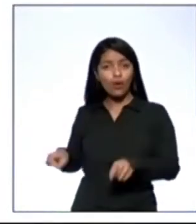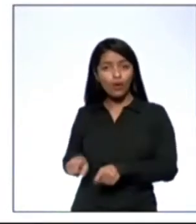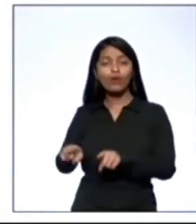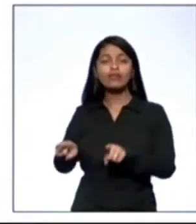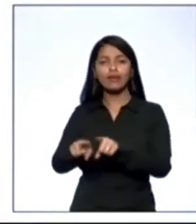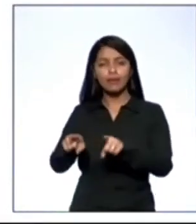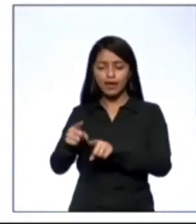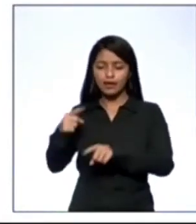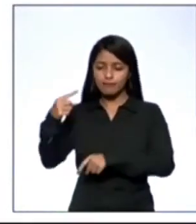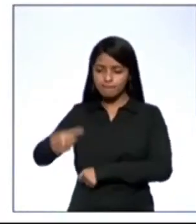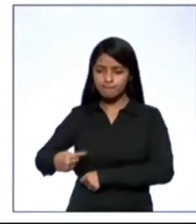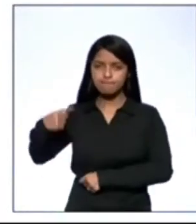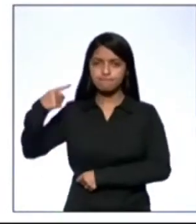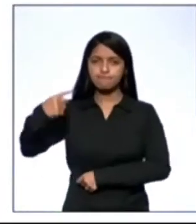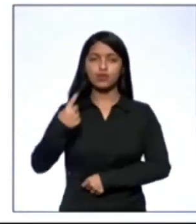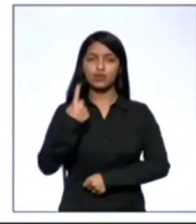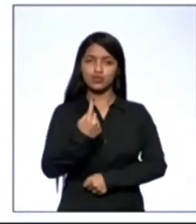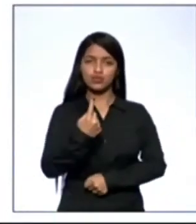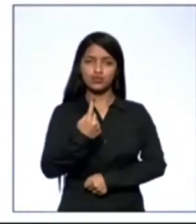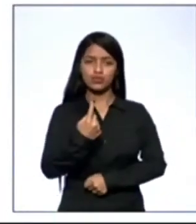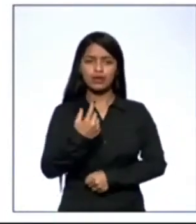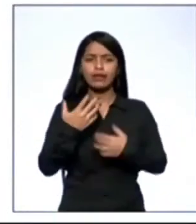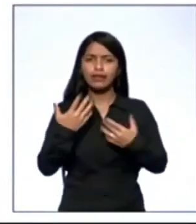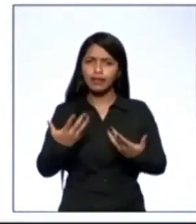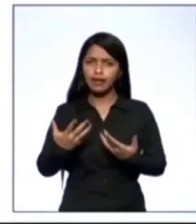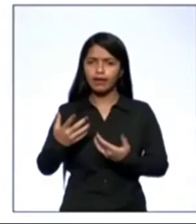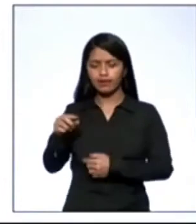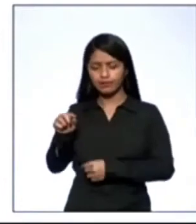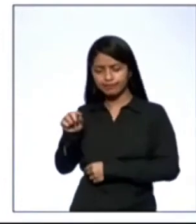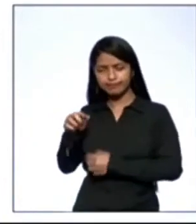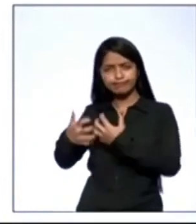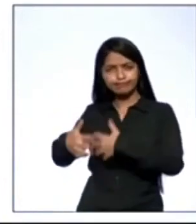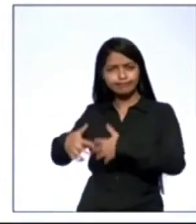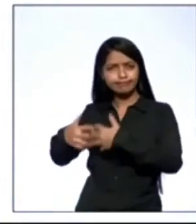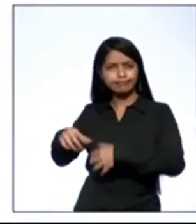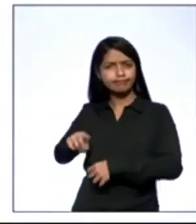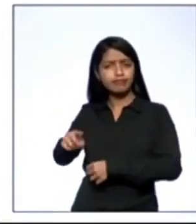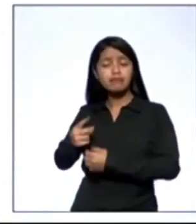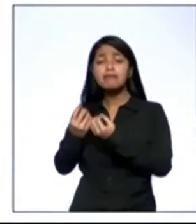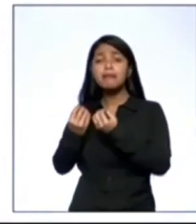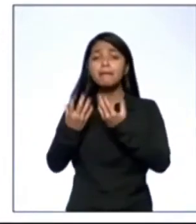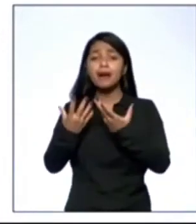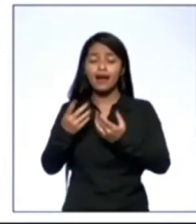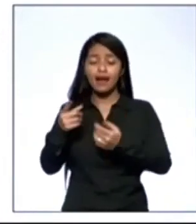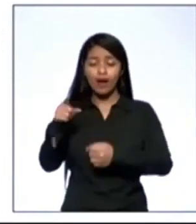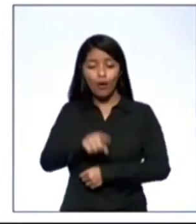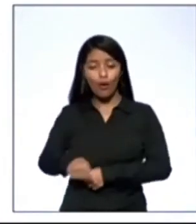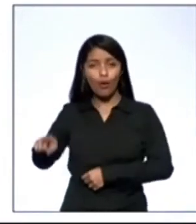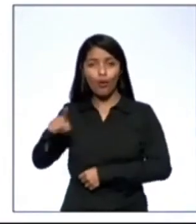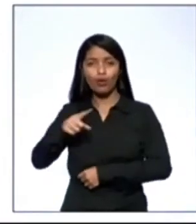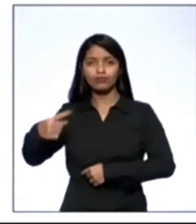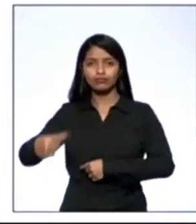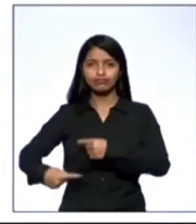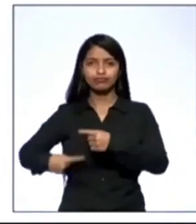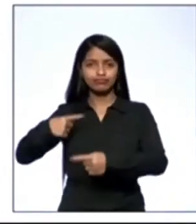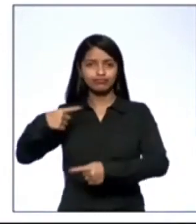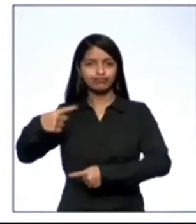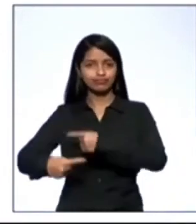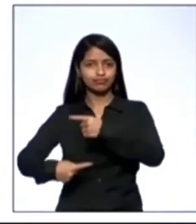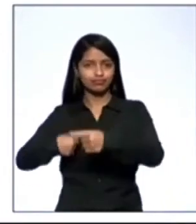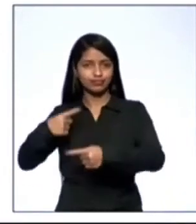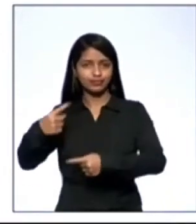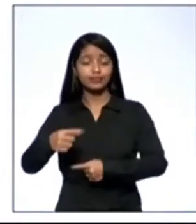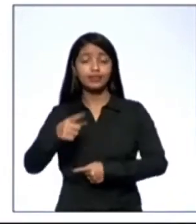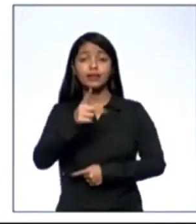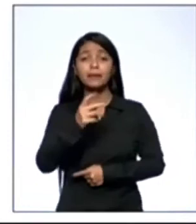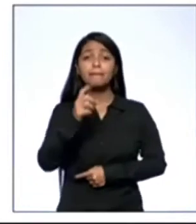Portanto, se usa a catraca para girar a roda da bicicleta. Ok. Você pedala a coroa.